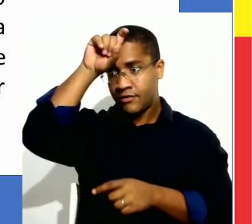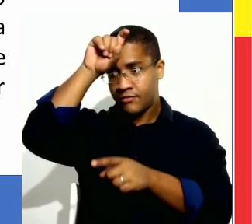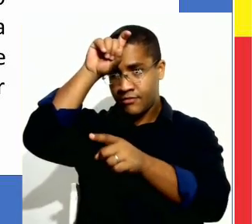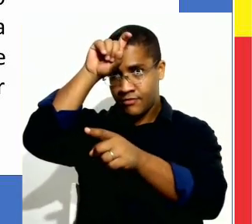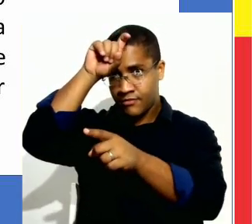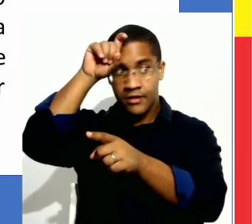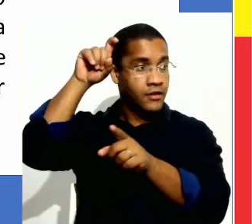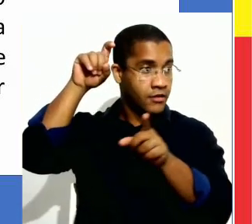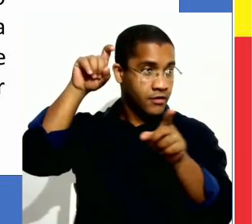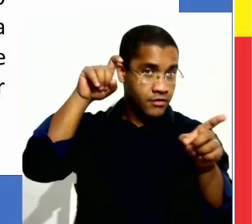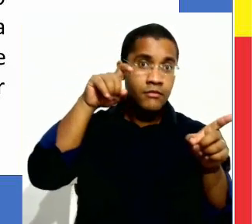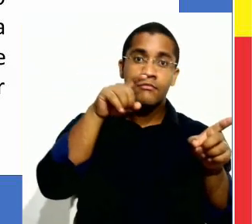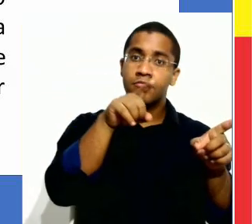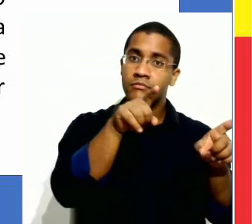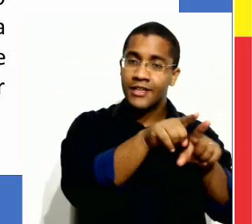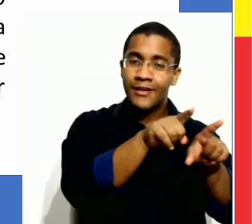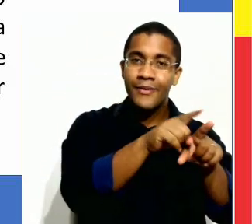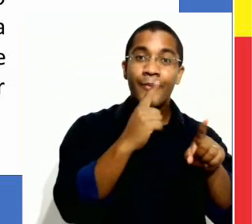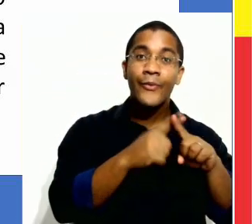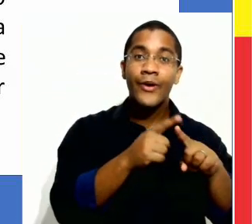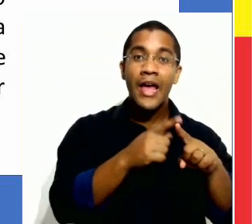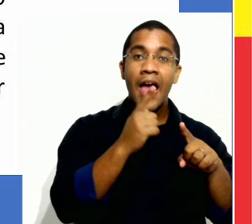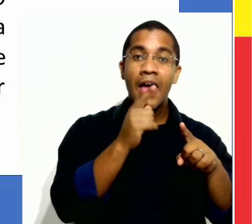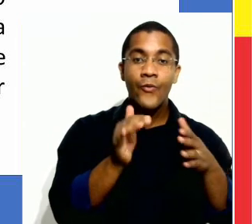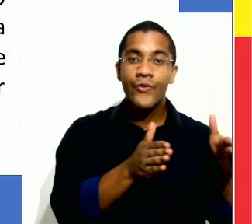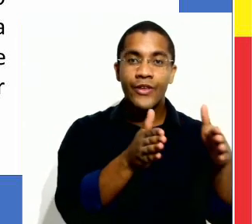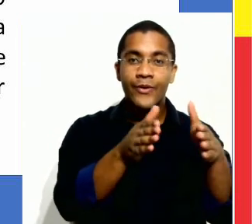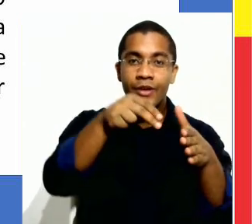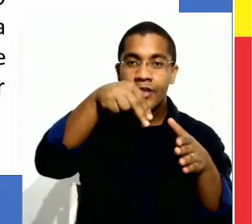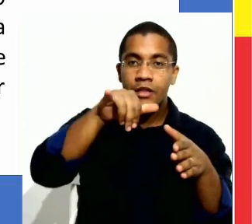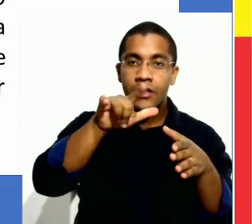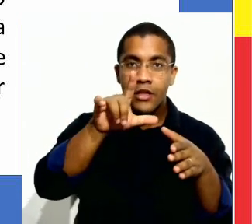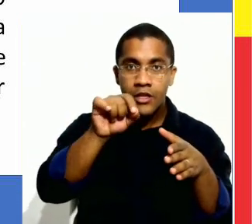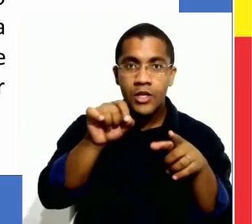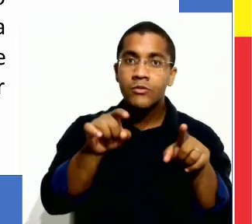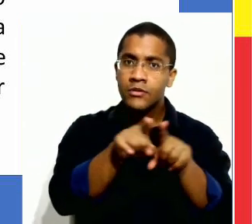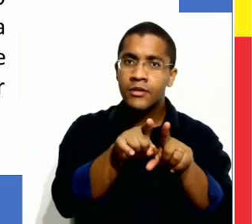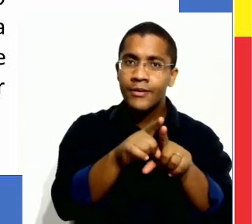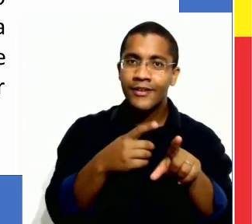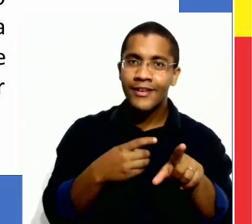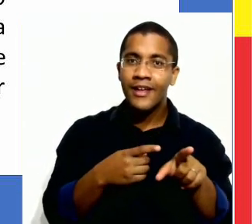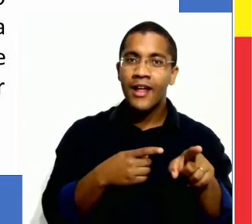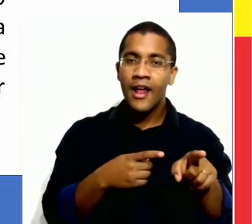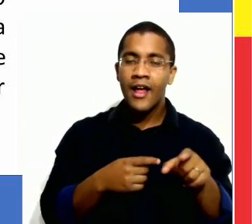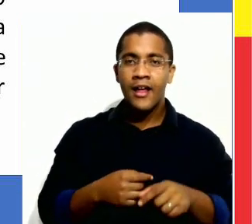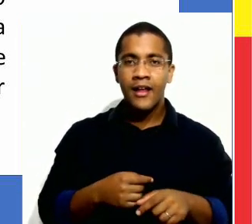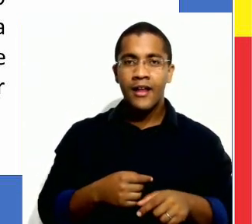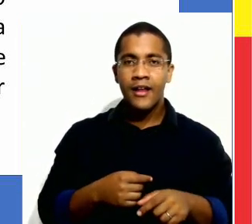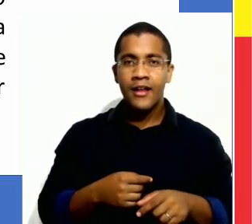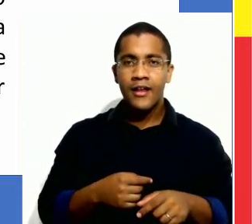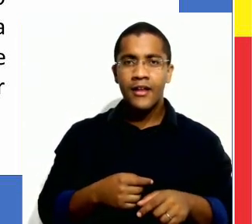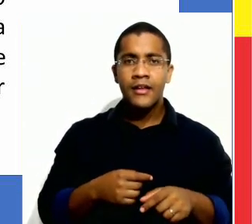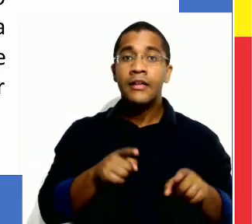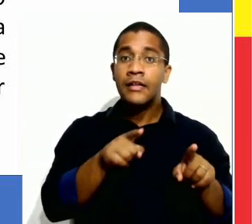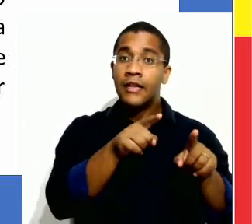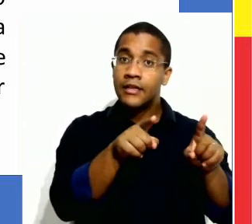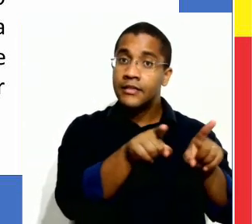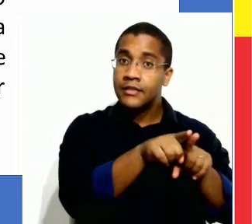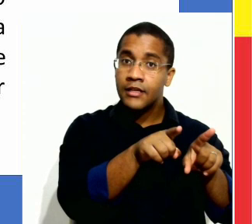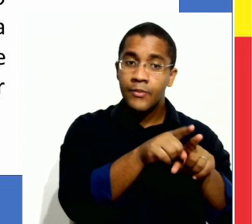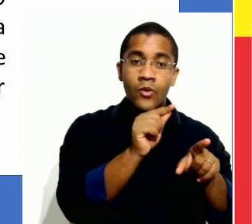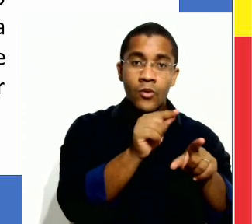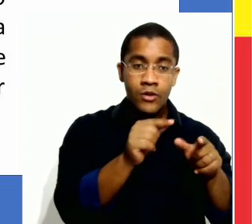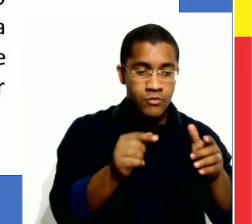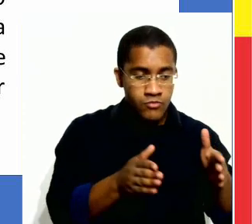é uma dádiva do Nilo, bem como do trabalho de construção